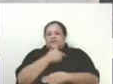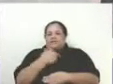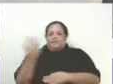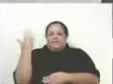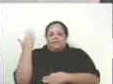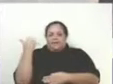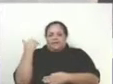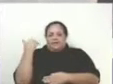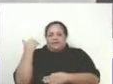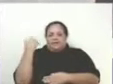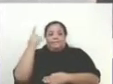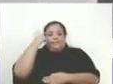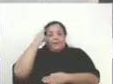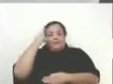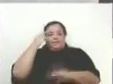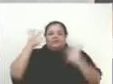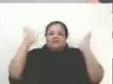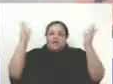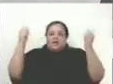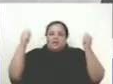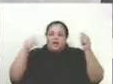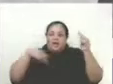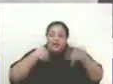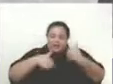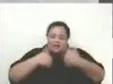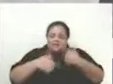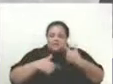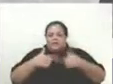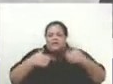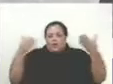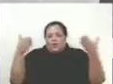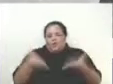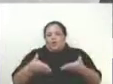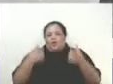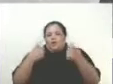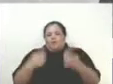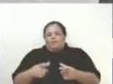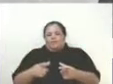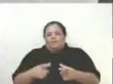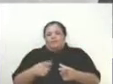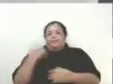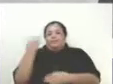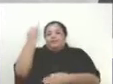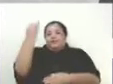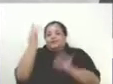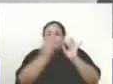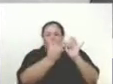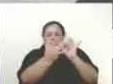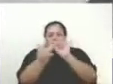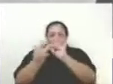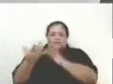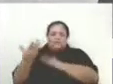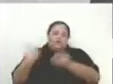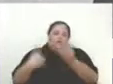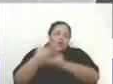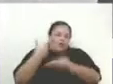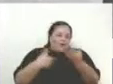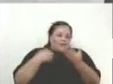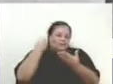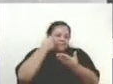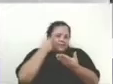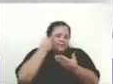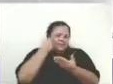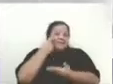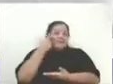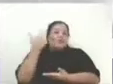importante esses contatos que a gente tem, para que a gente possa trocar experiências, para ver qual é a realidade de outros lugares, para que a gente possa...